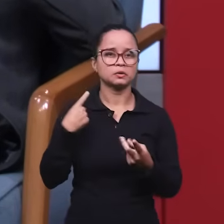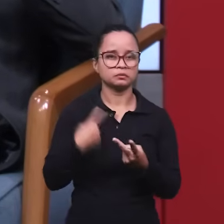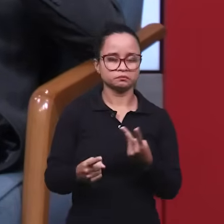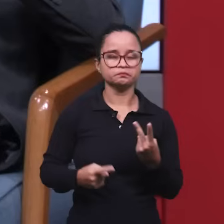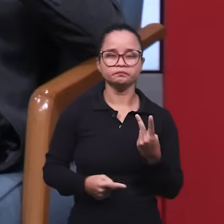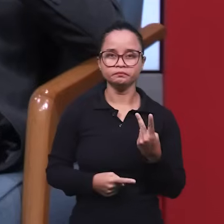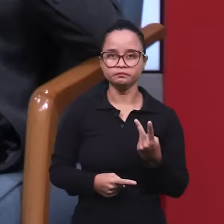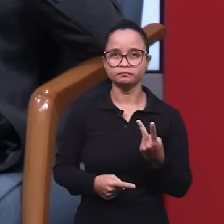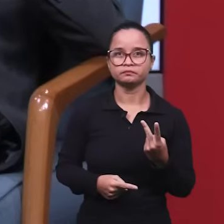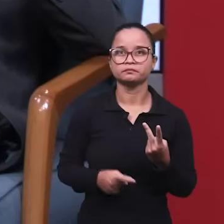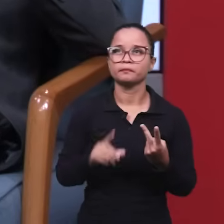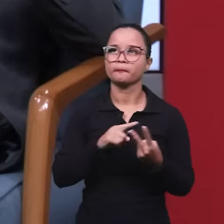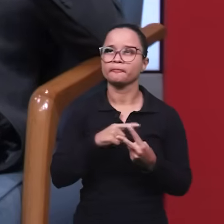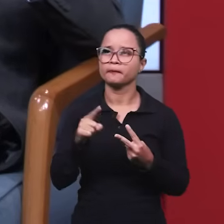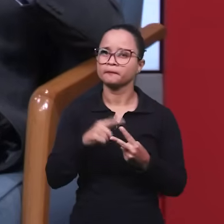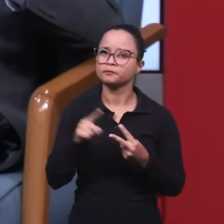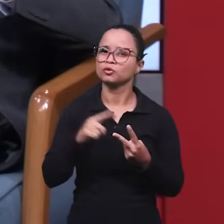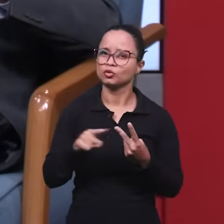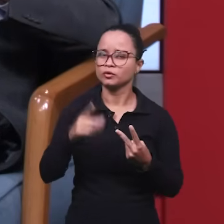para dois